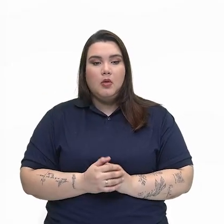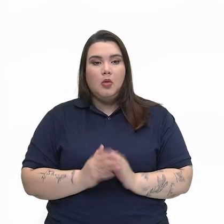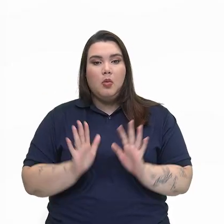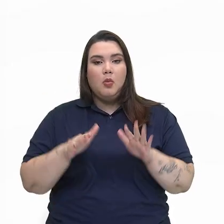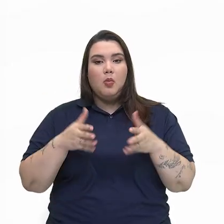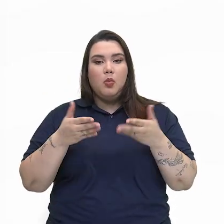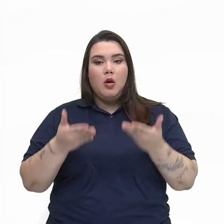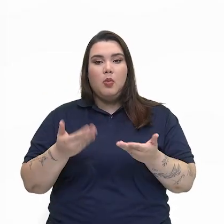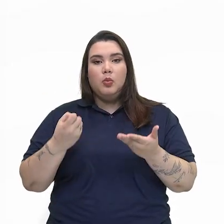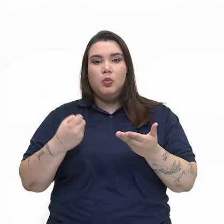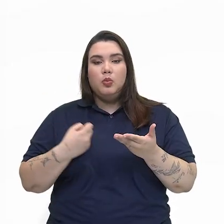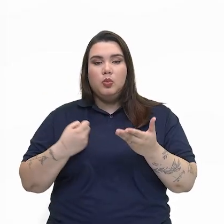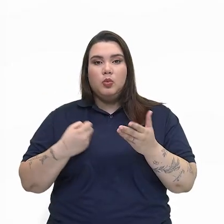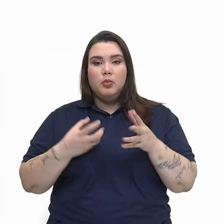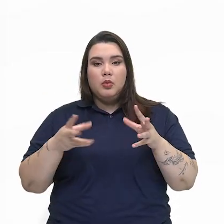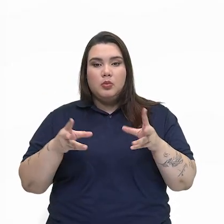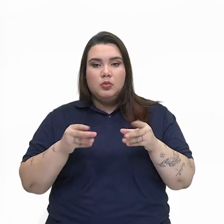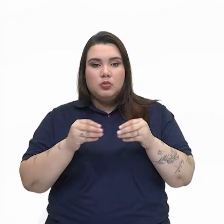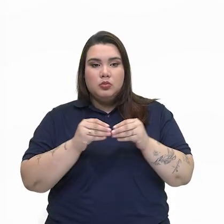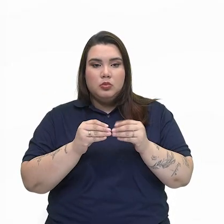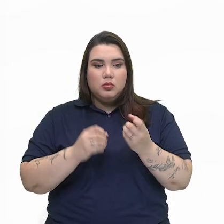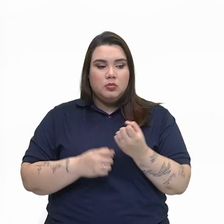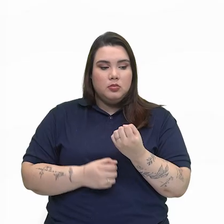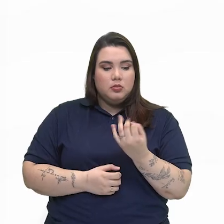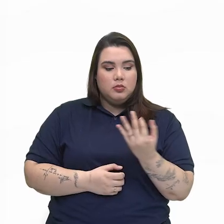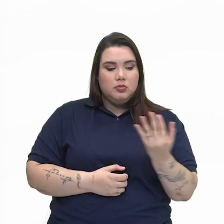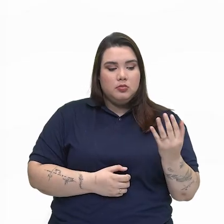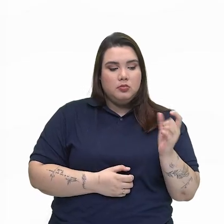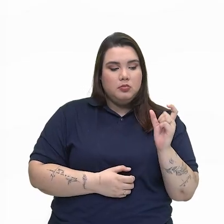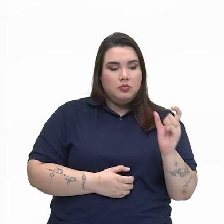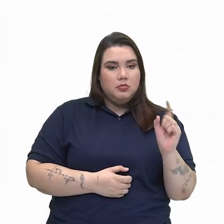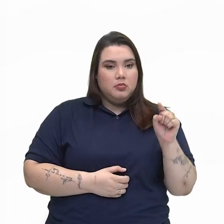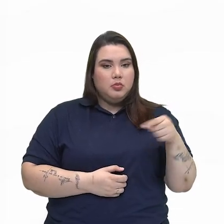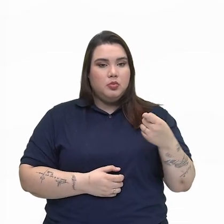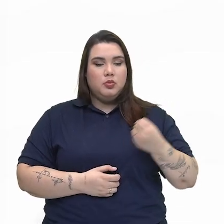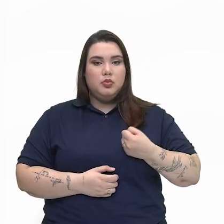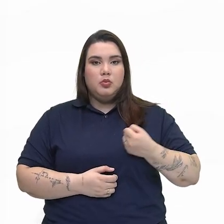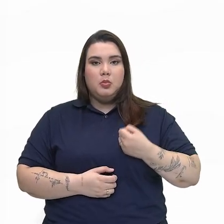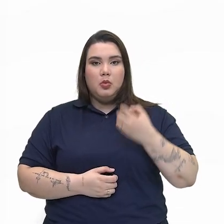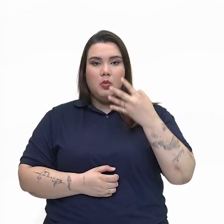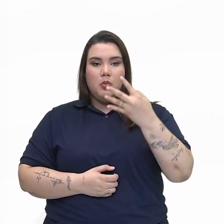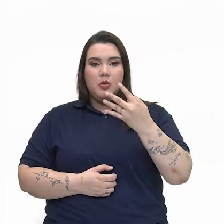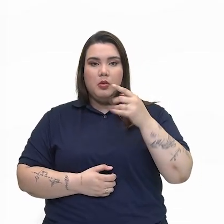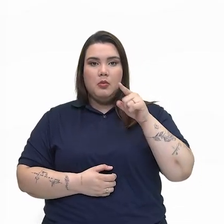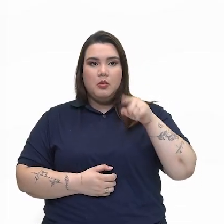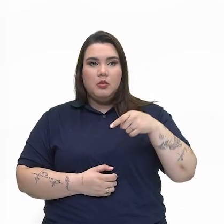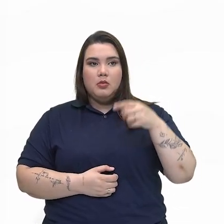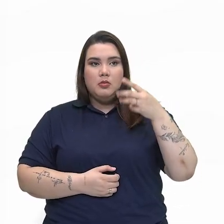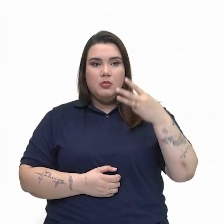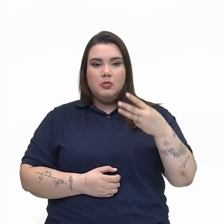Qual o arredondamento com uma casa decimal do número